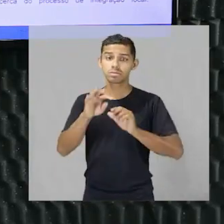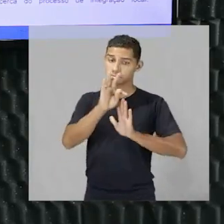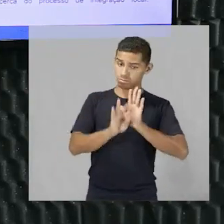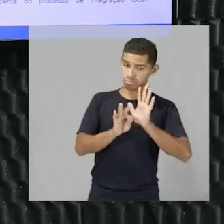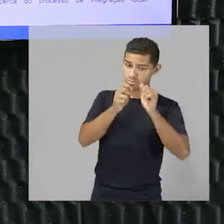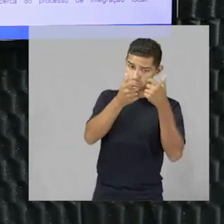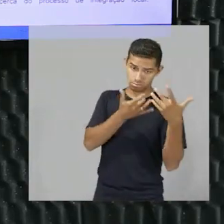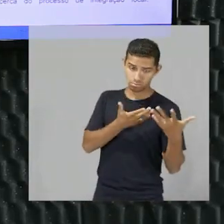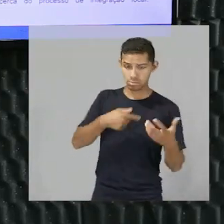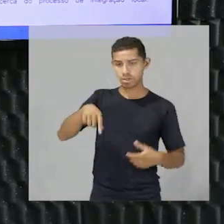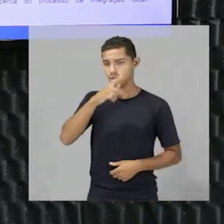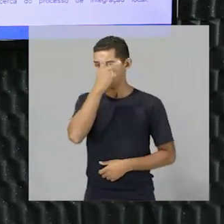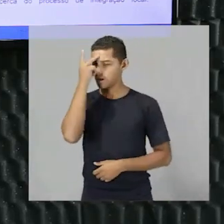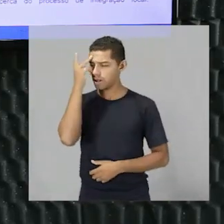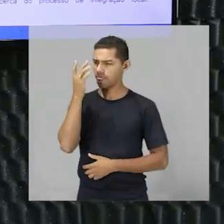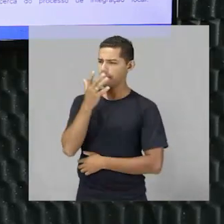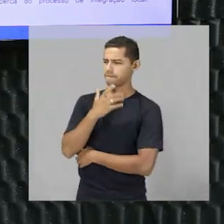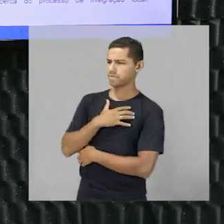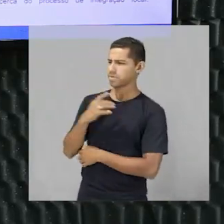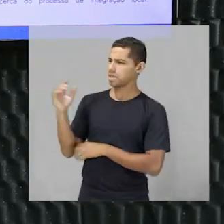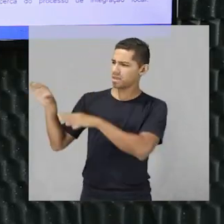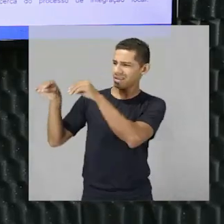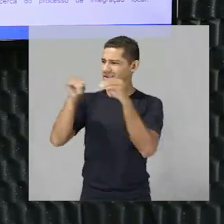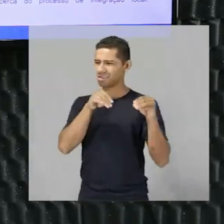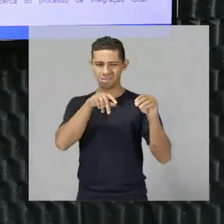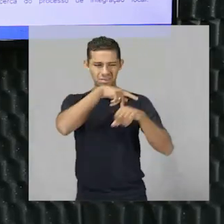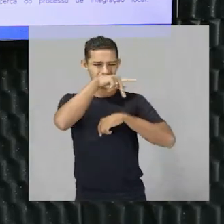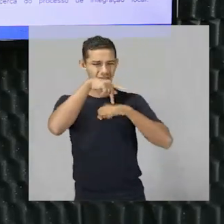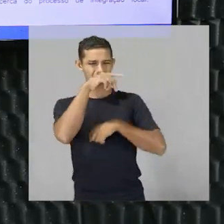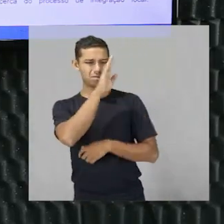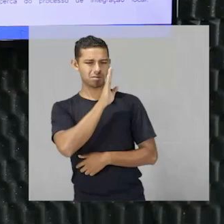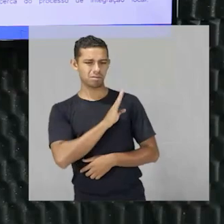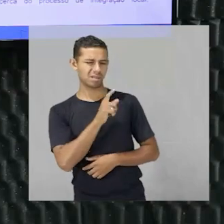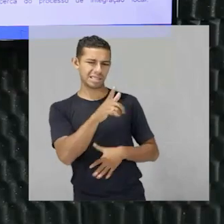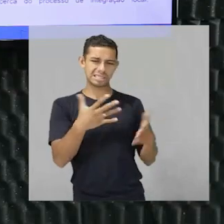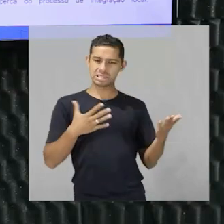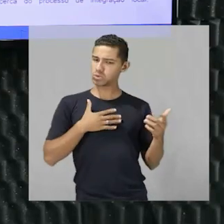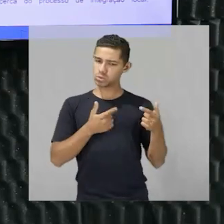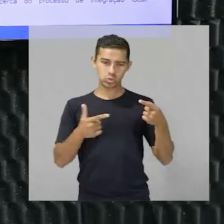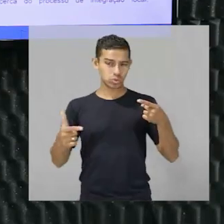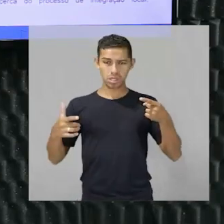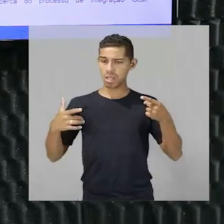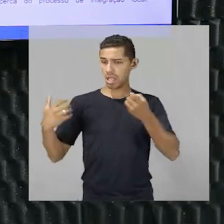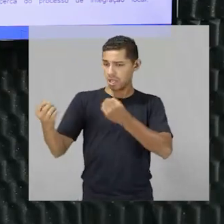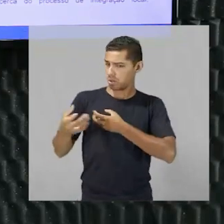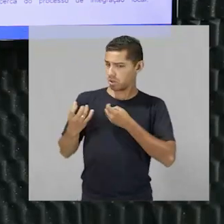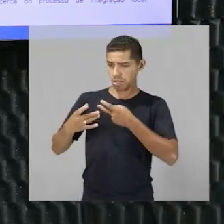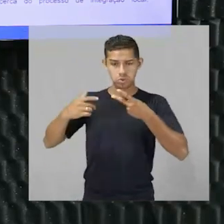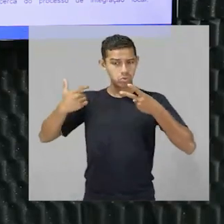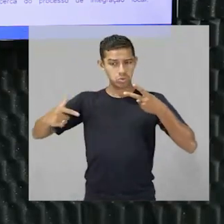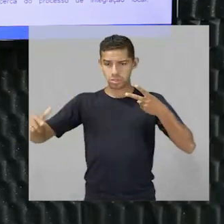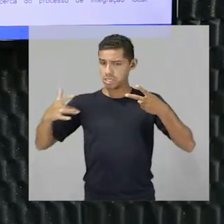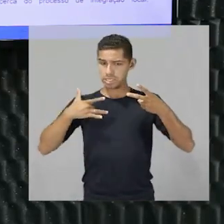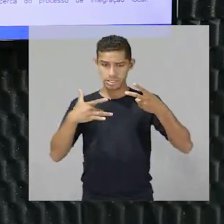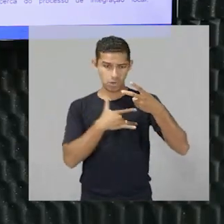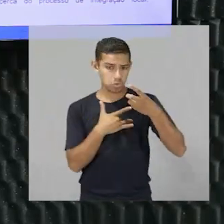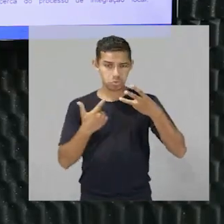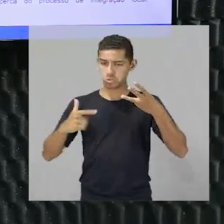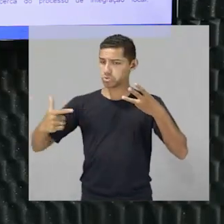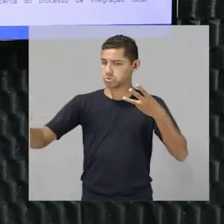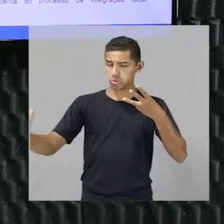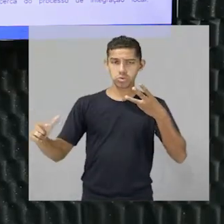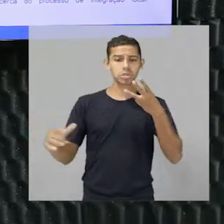dizendo isso, quando o cara chega aqui, ele fica à margem do processo cultural e também desse processo jurídico, né, de acesso às benesses da